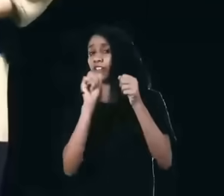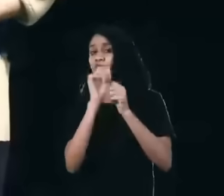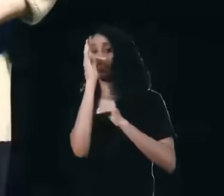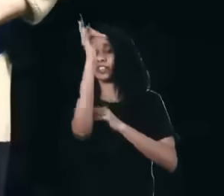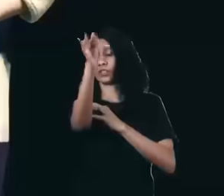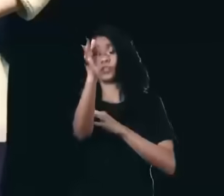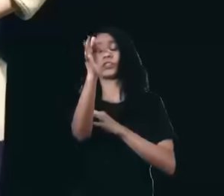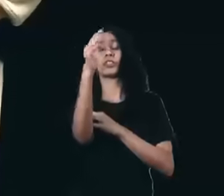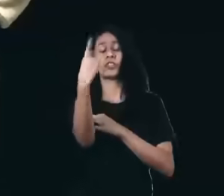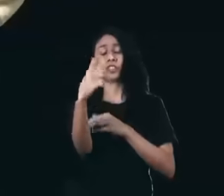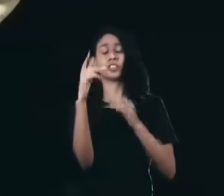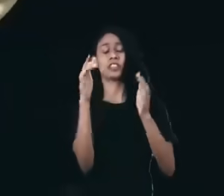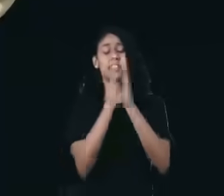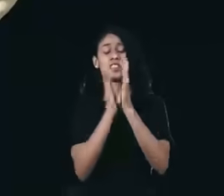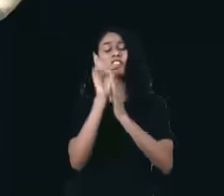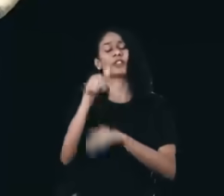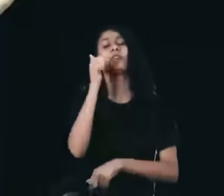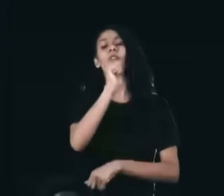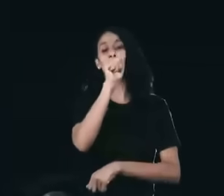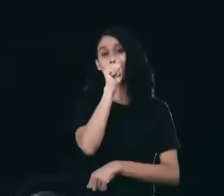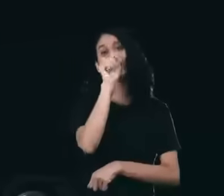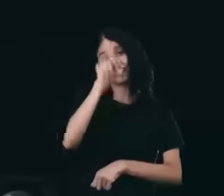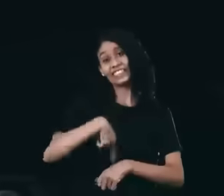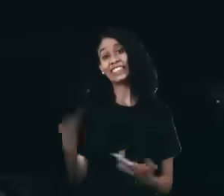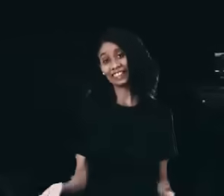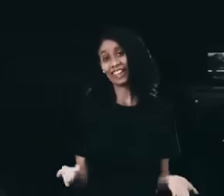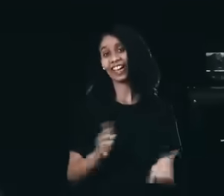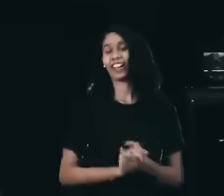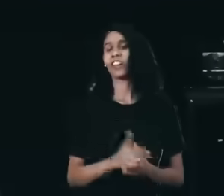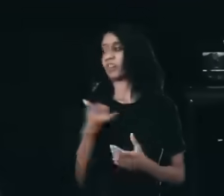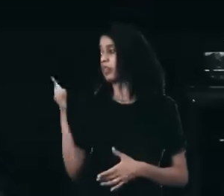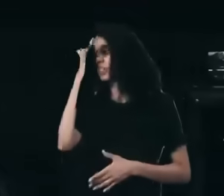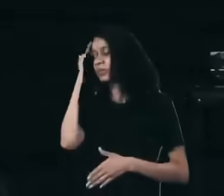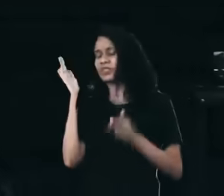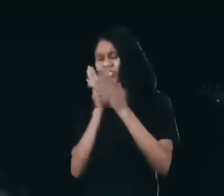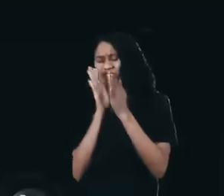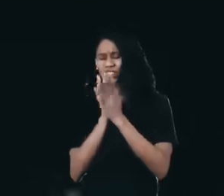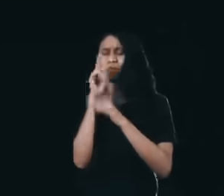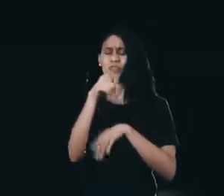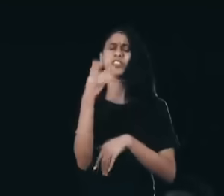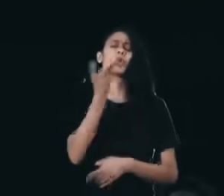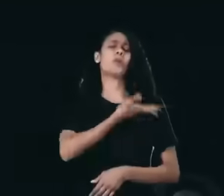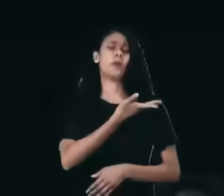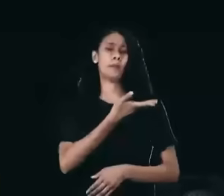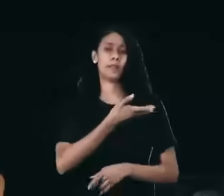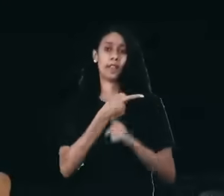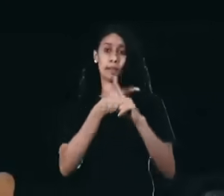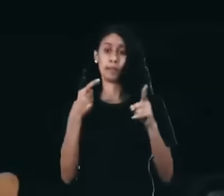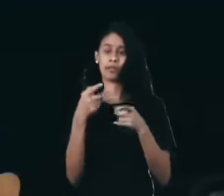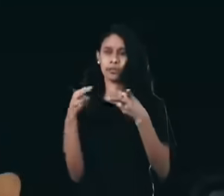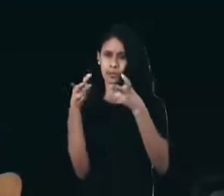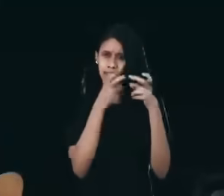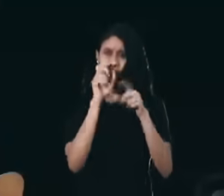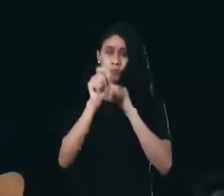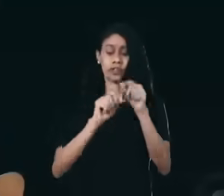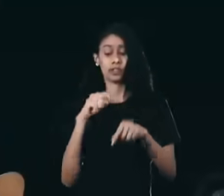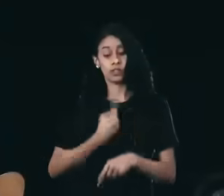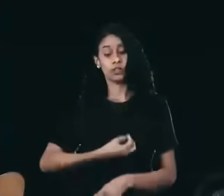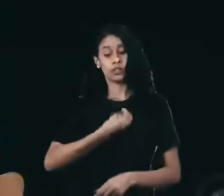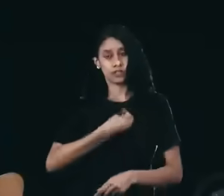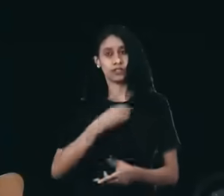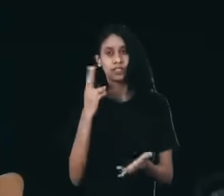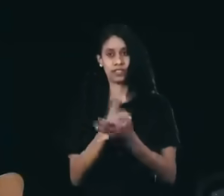mãe. Foi ou não foi? Foi uma intercessora, foi uma amiga, mas perceba que na nossa